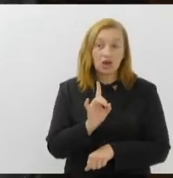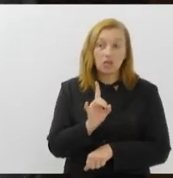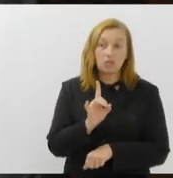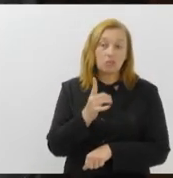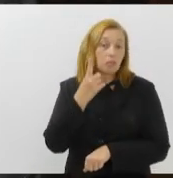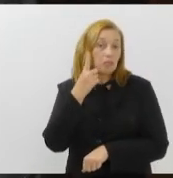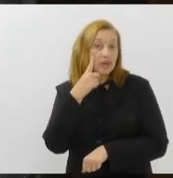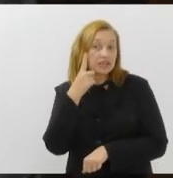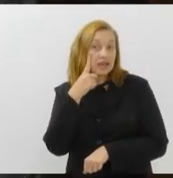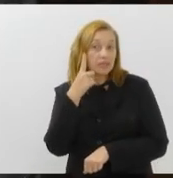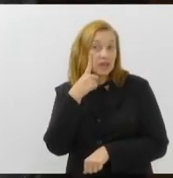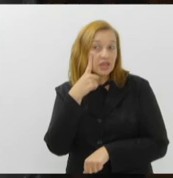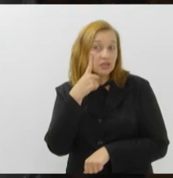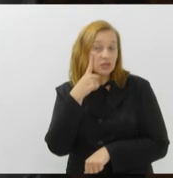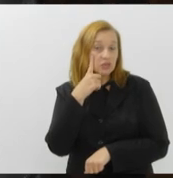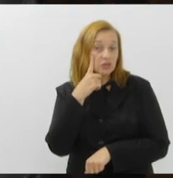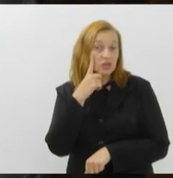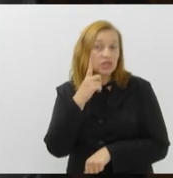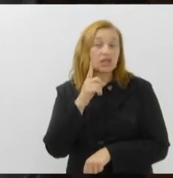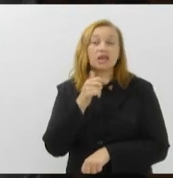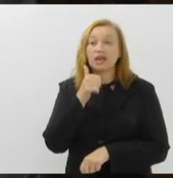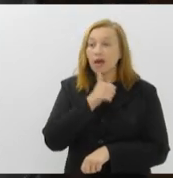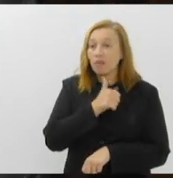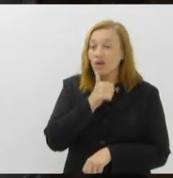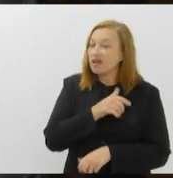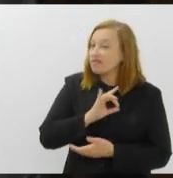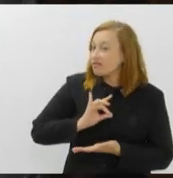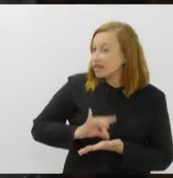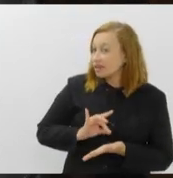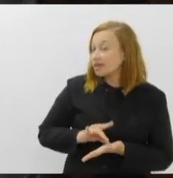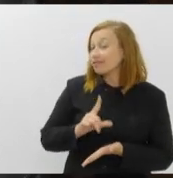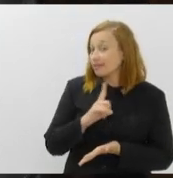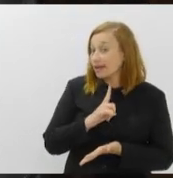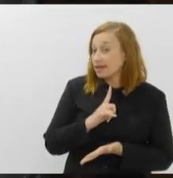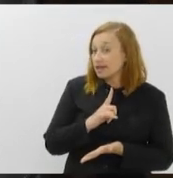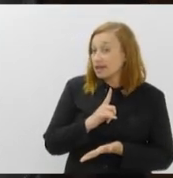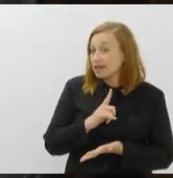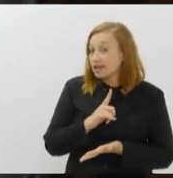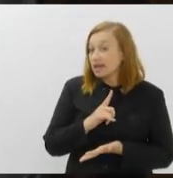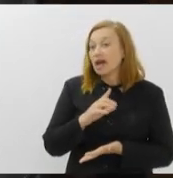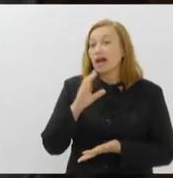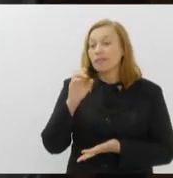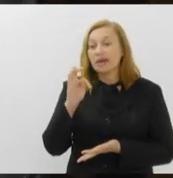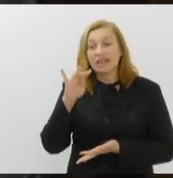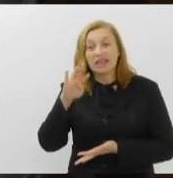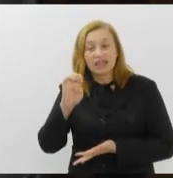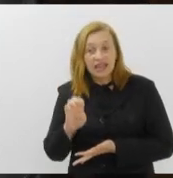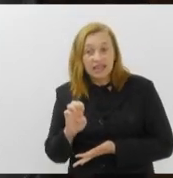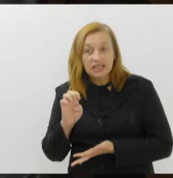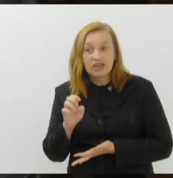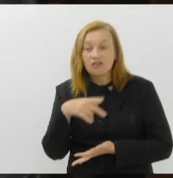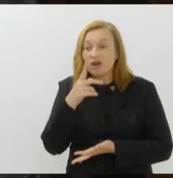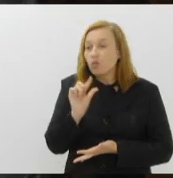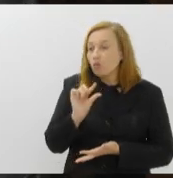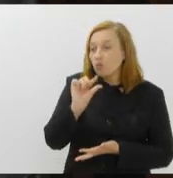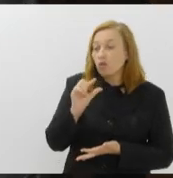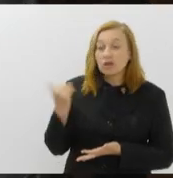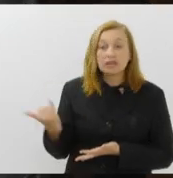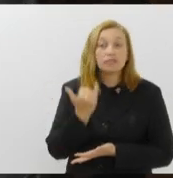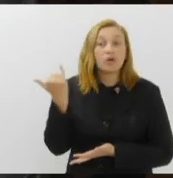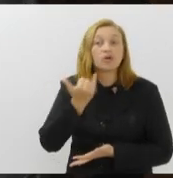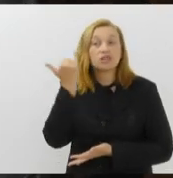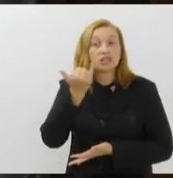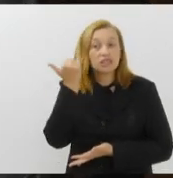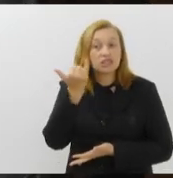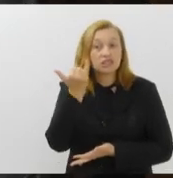perspectiva que ela realmente tem. A Bernardete traz aqui um ponto muito importante